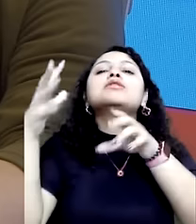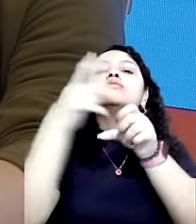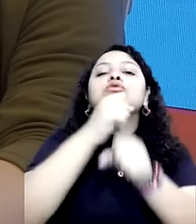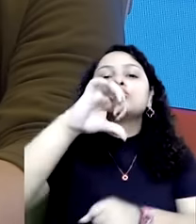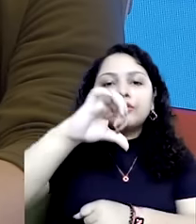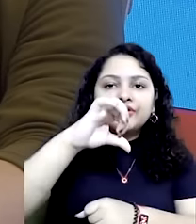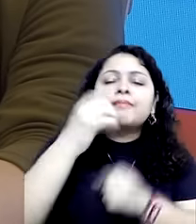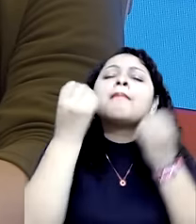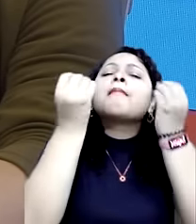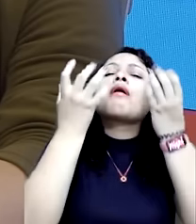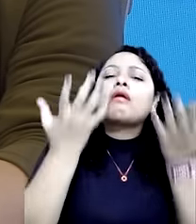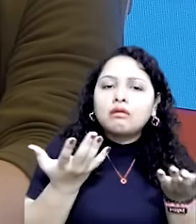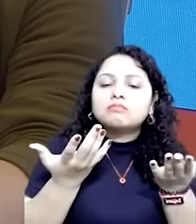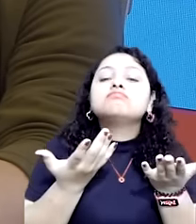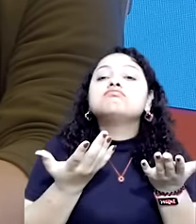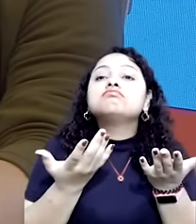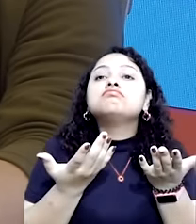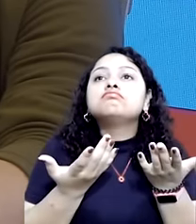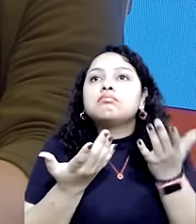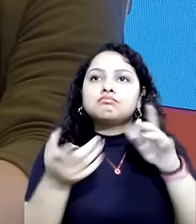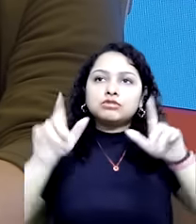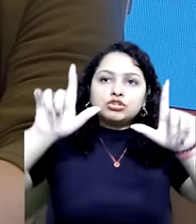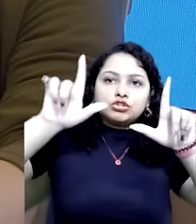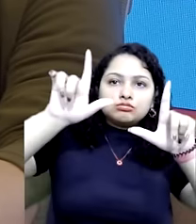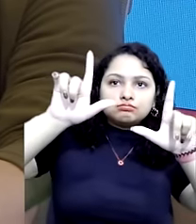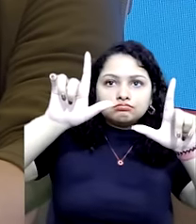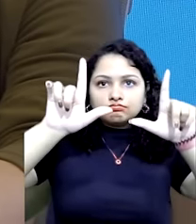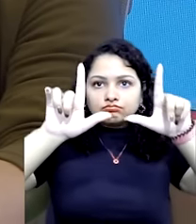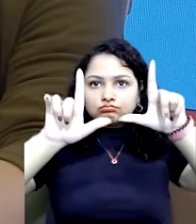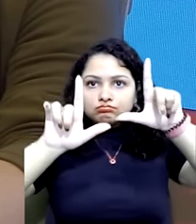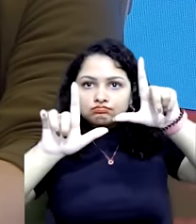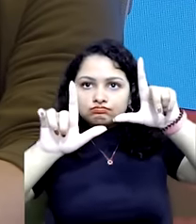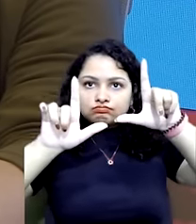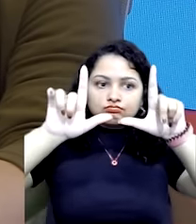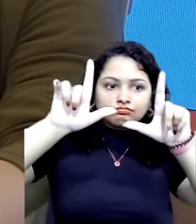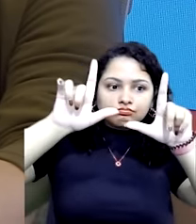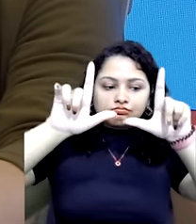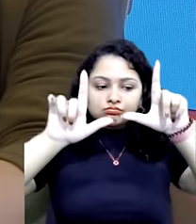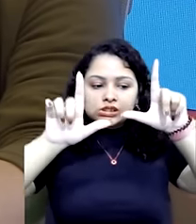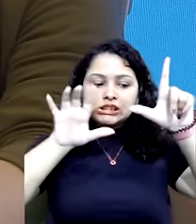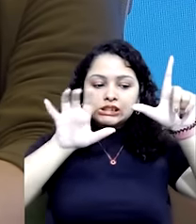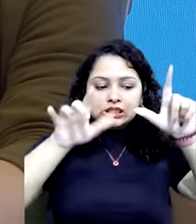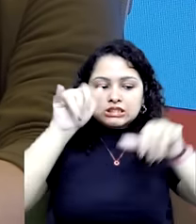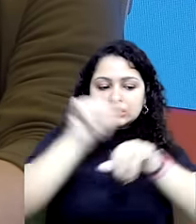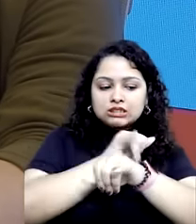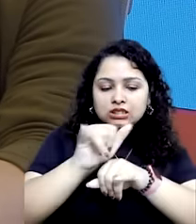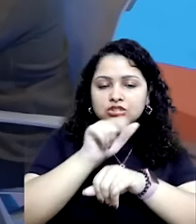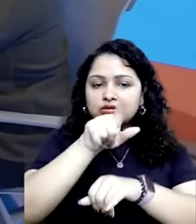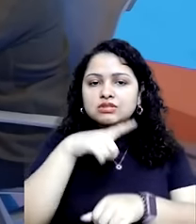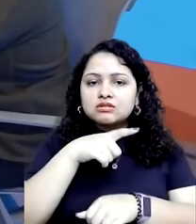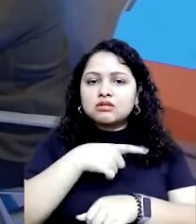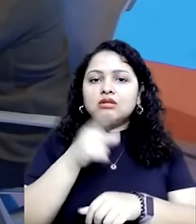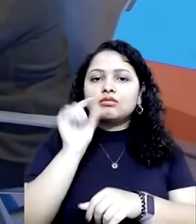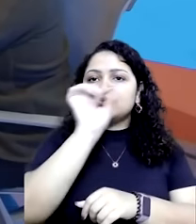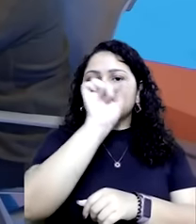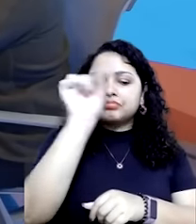isso pra gente realmente compor uma imagem legal você entendeu E daí tem técnica para isso que você vai deixar né nos pontos de interseção